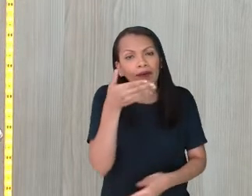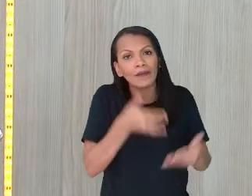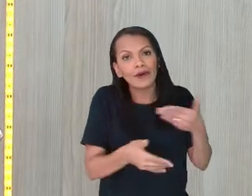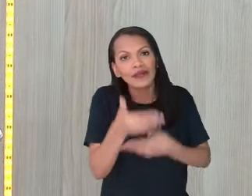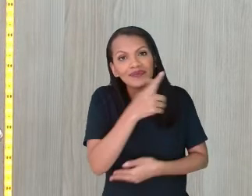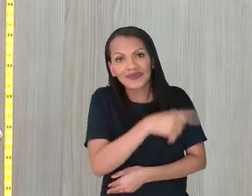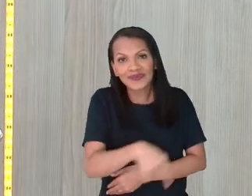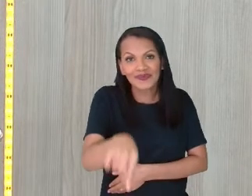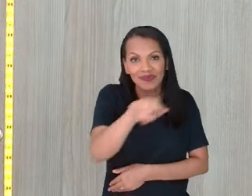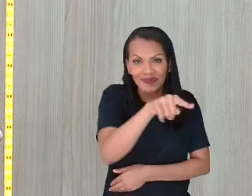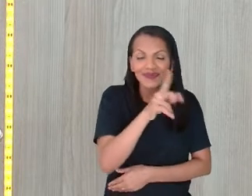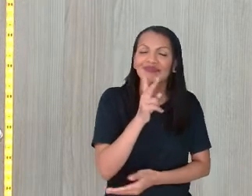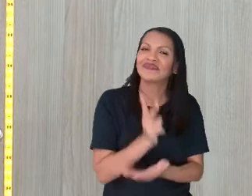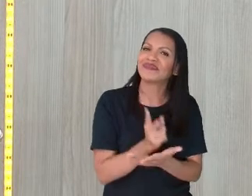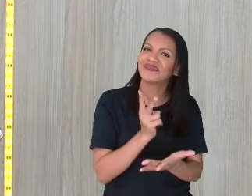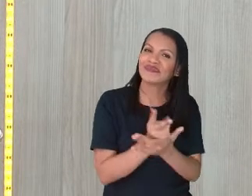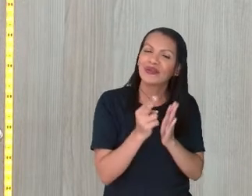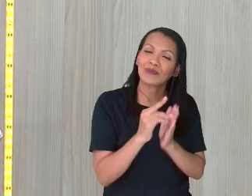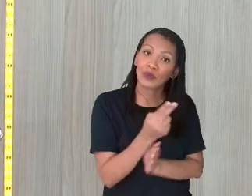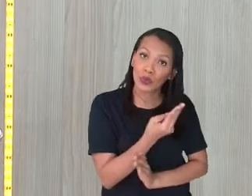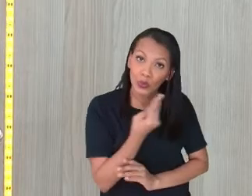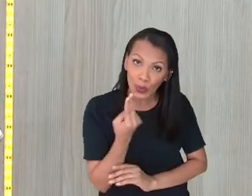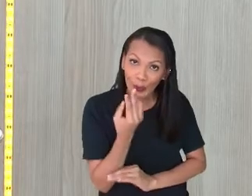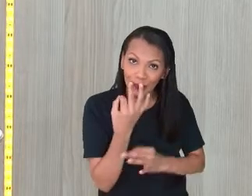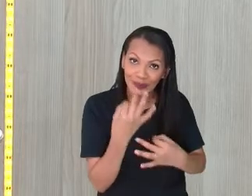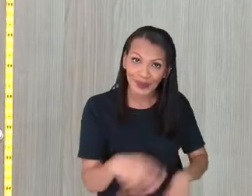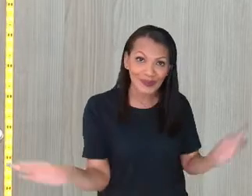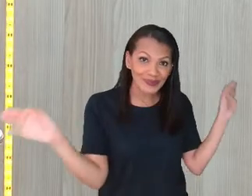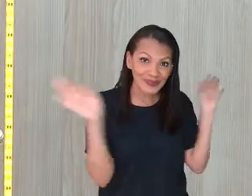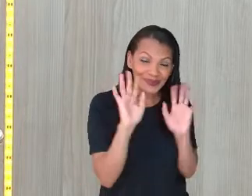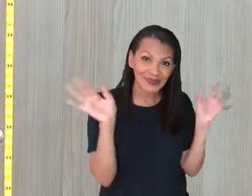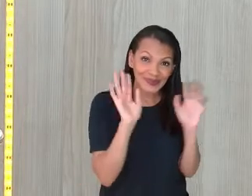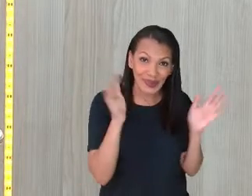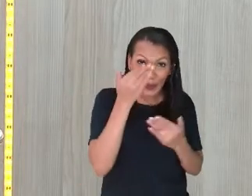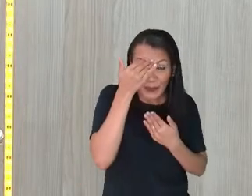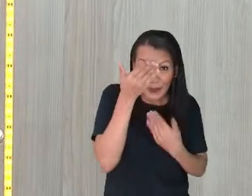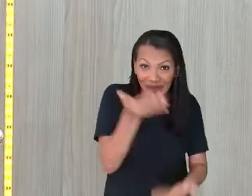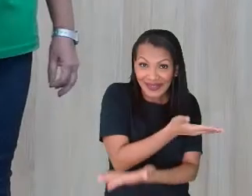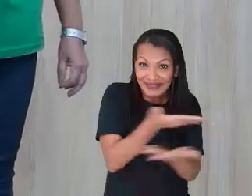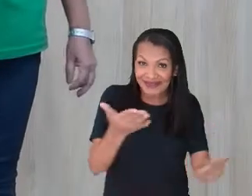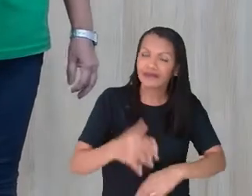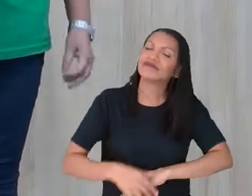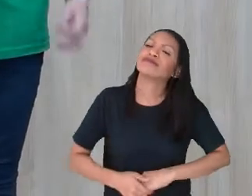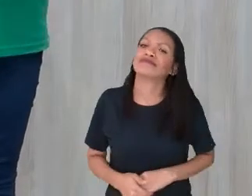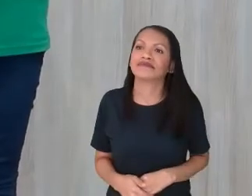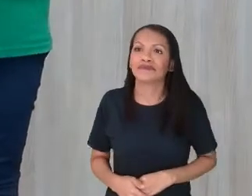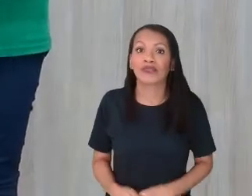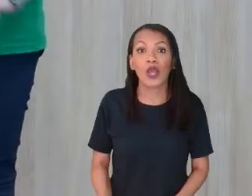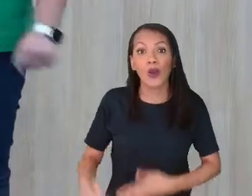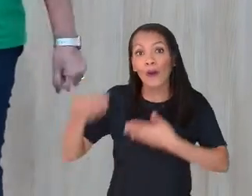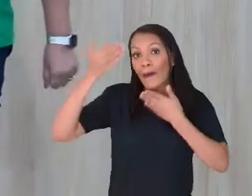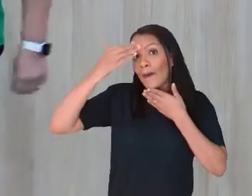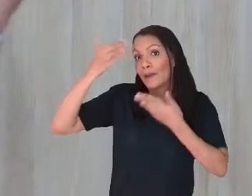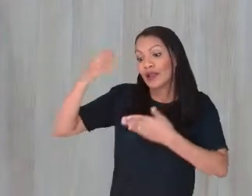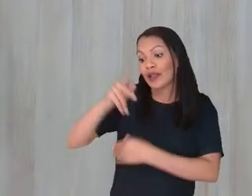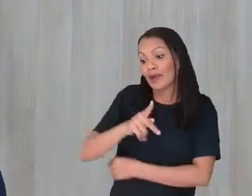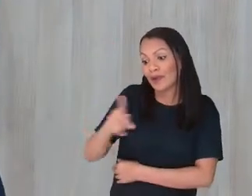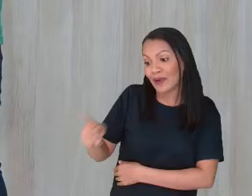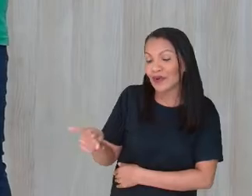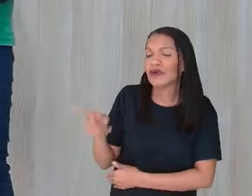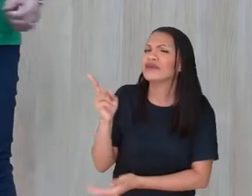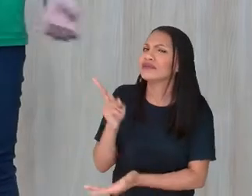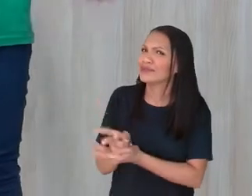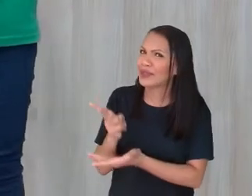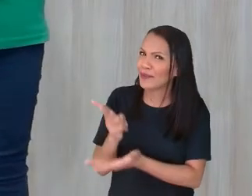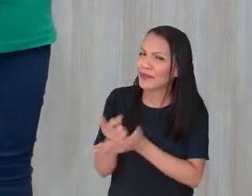de vocês. Quem tiver aí, sempre coloca o seu nome, tá certo? Então, tchau, tchau, pessoal. Obrigada. Obrigada aí a professora Cláudia, né? De sempre